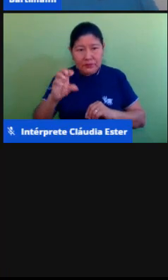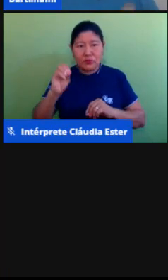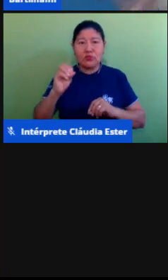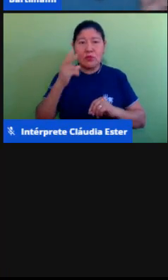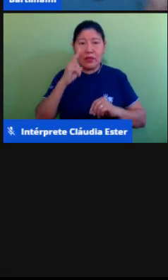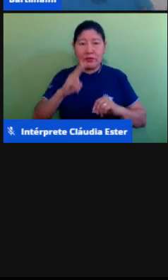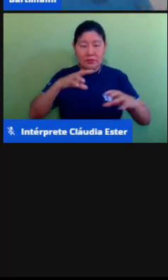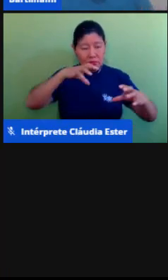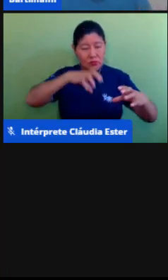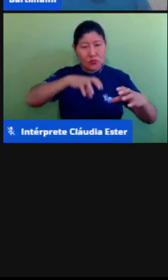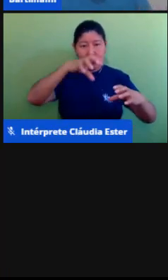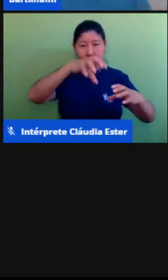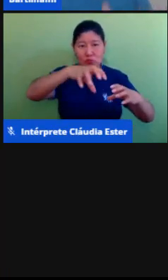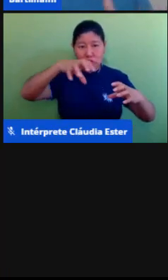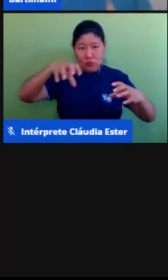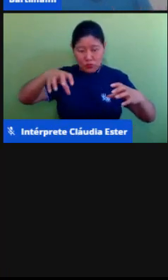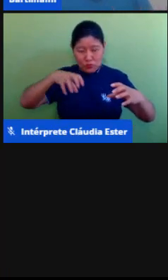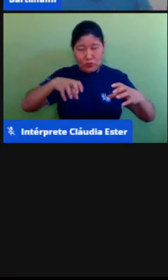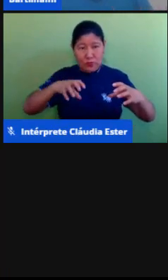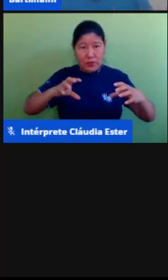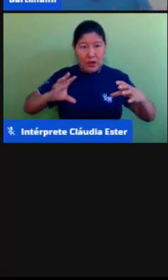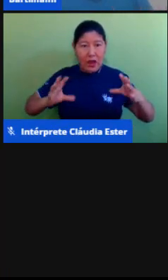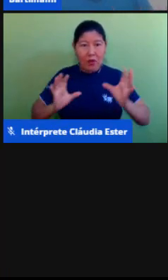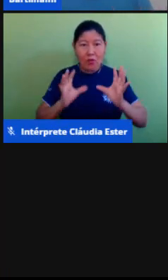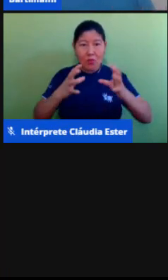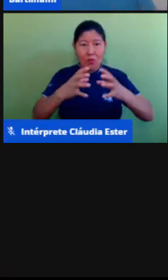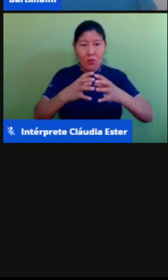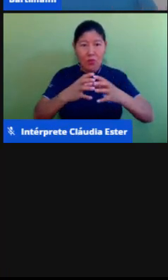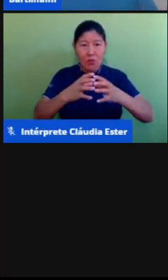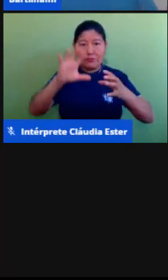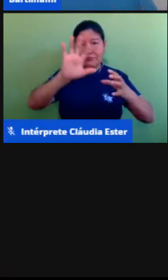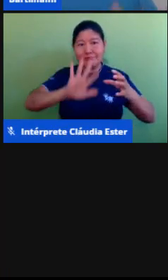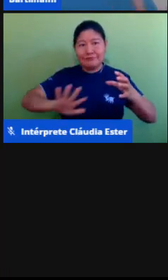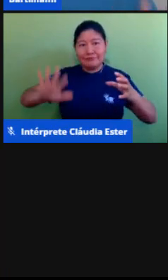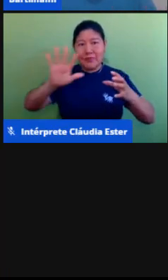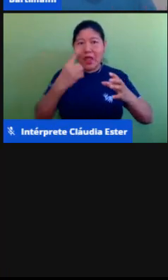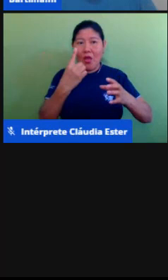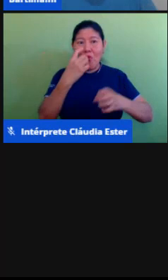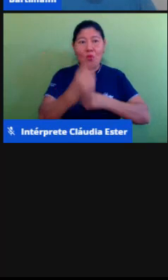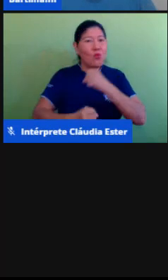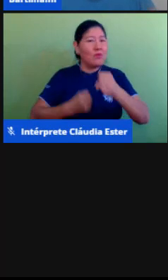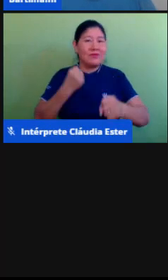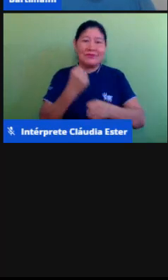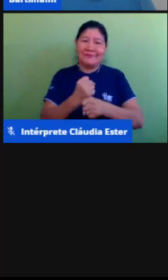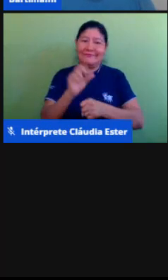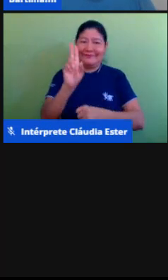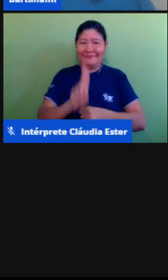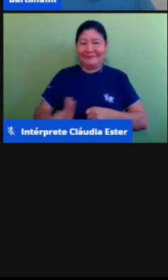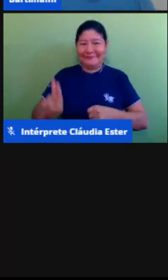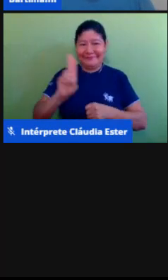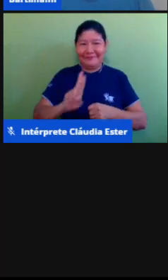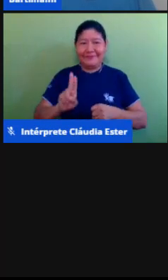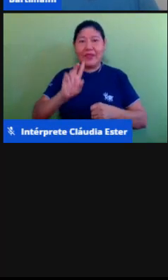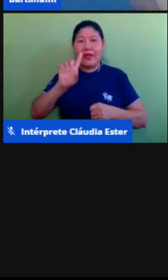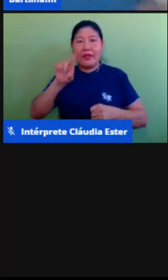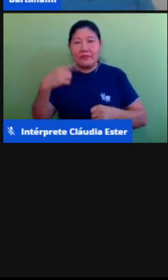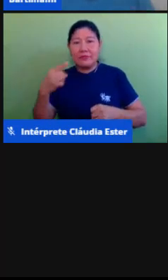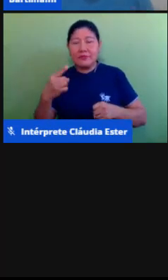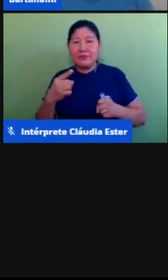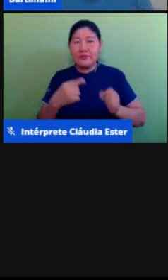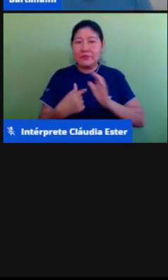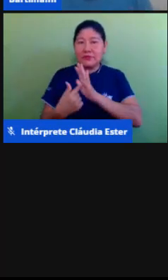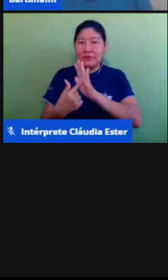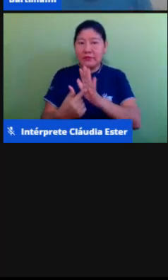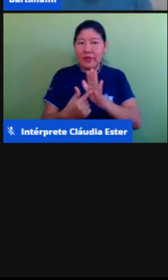mosaico, ou seja, você tem um conjunto de imagens para um ano. Aí você passa para o próximo passo, que é a classificação. Como você